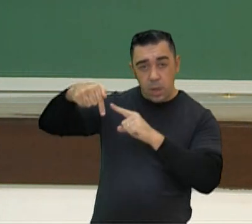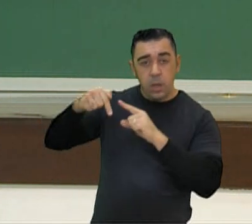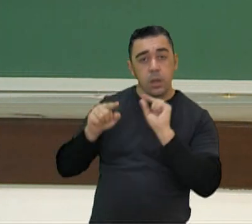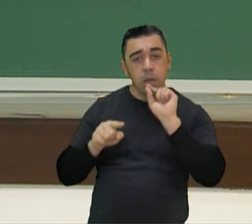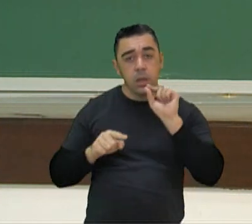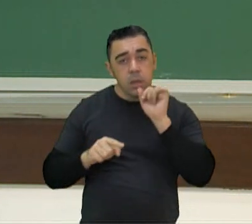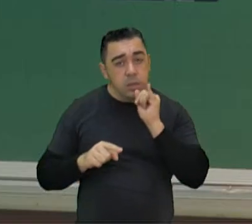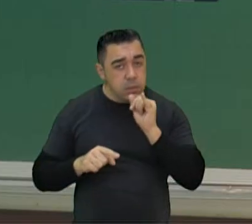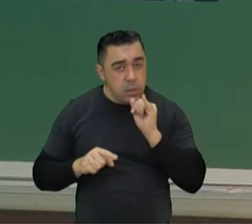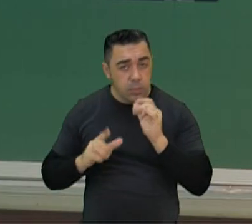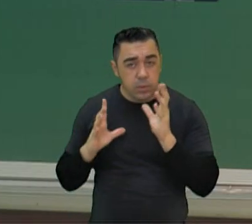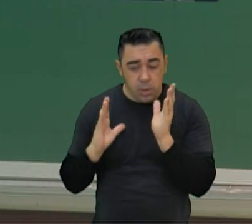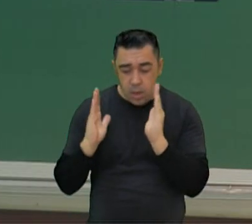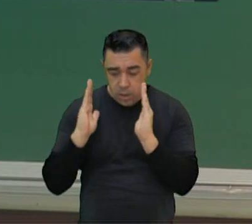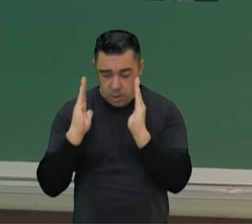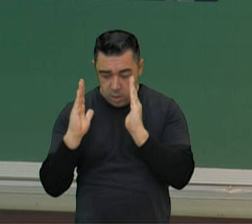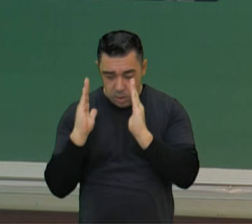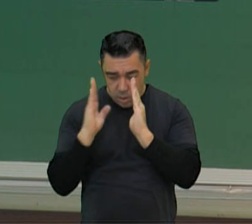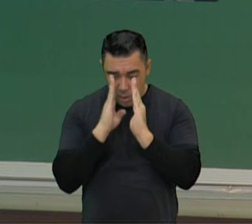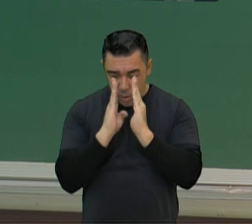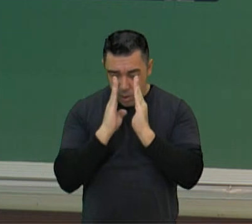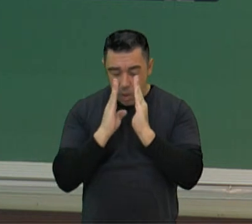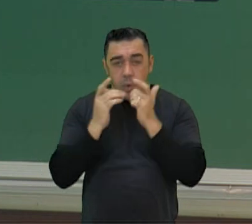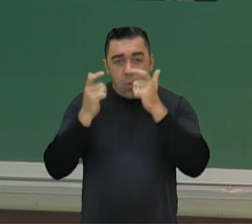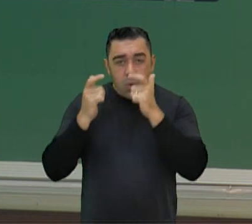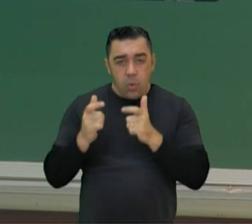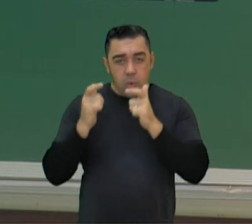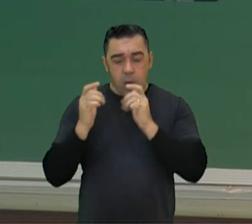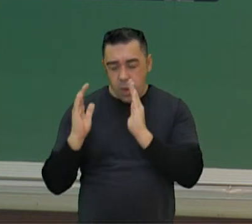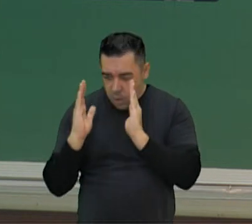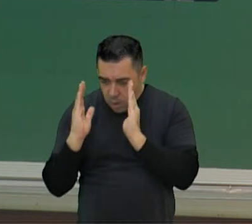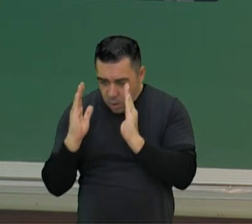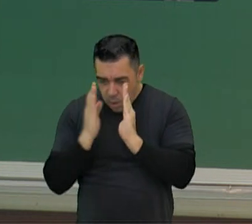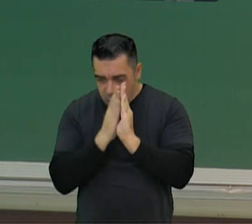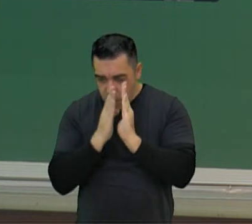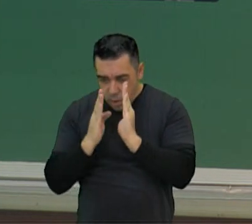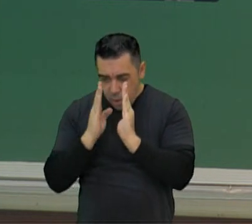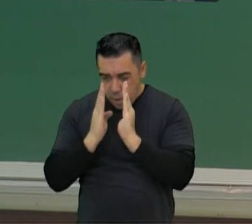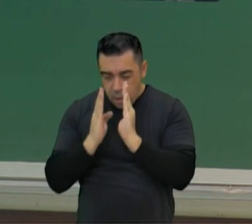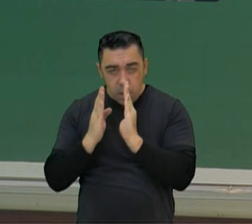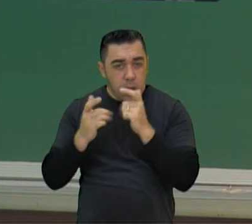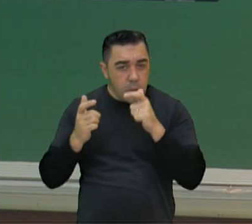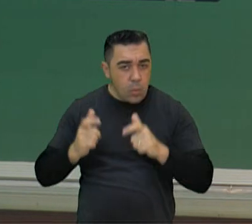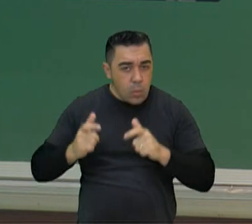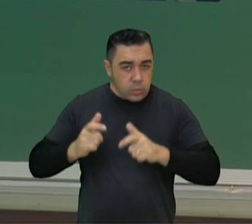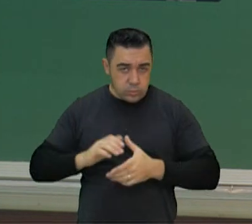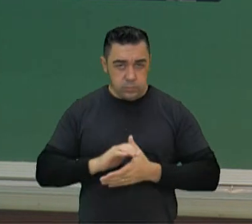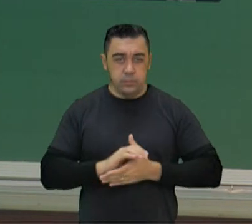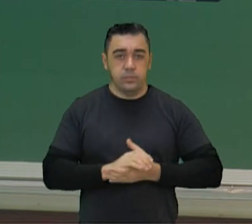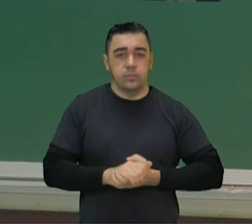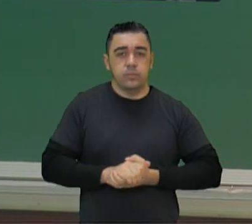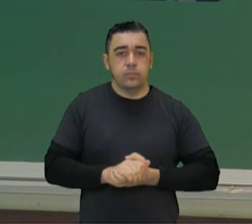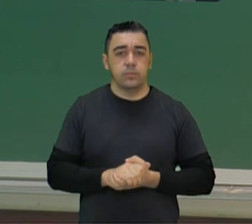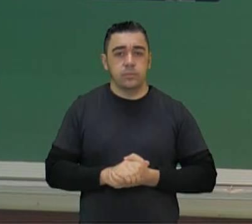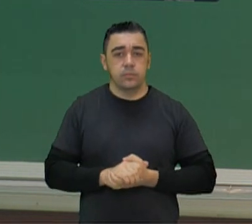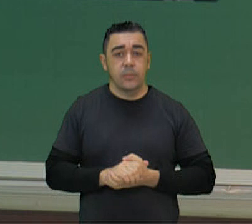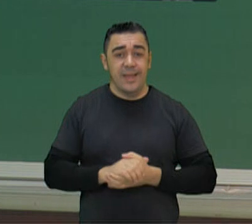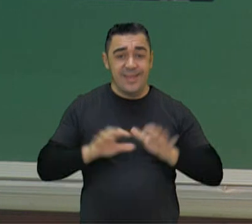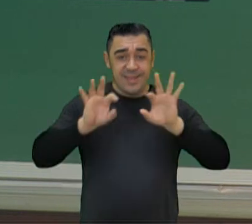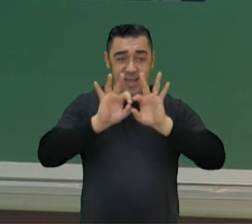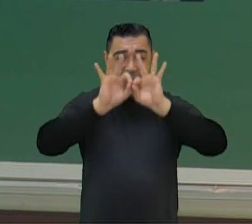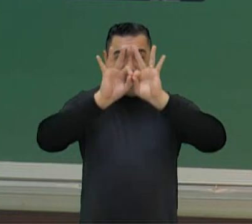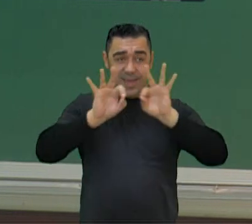números inteiros. Ele dá uma localização entre os números inteiros. Na reta